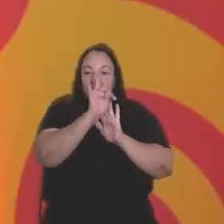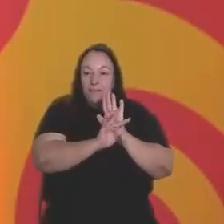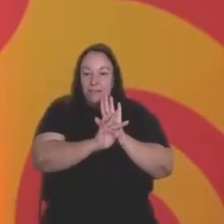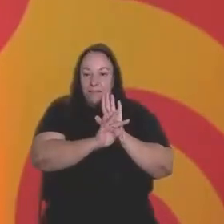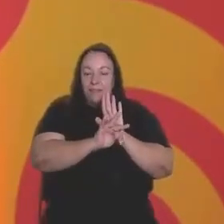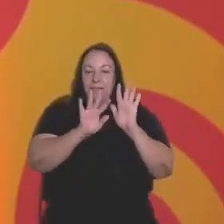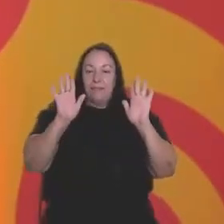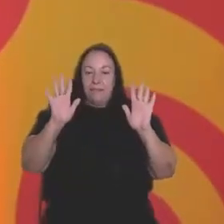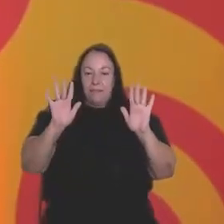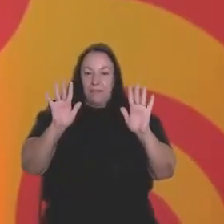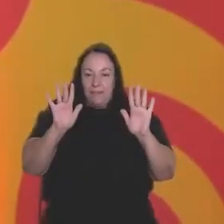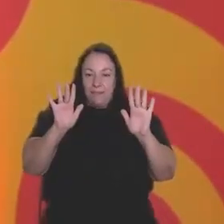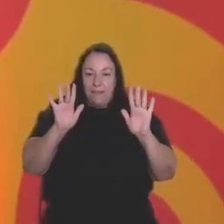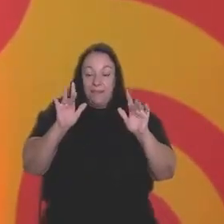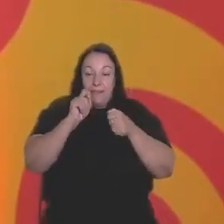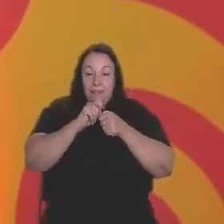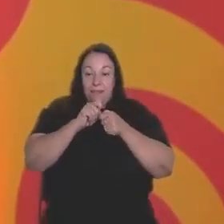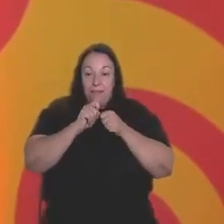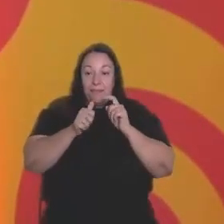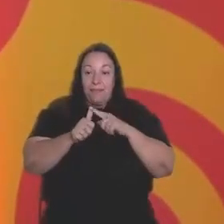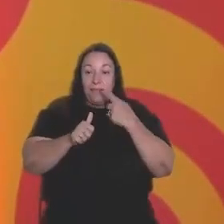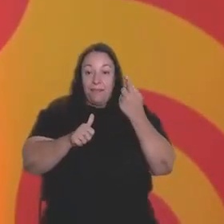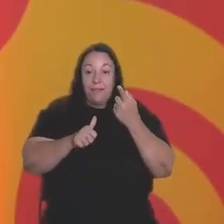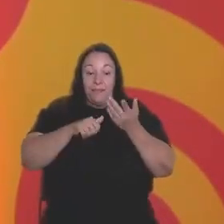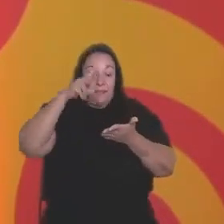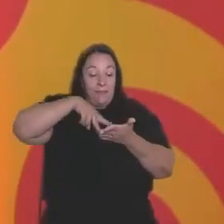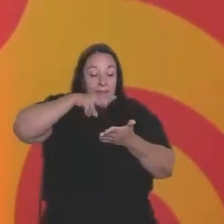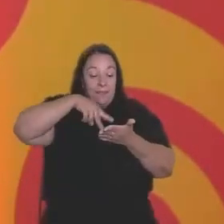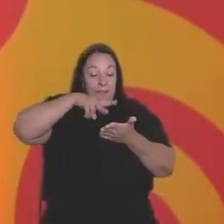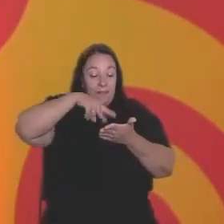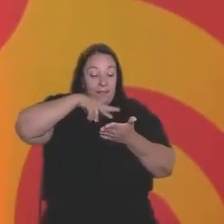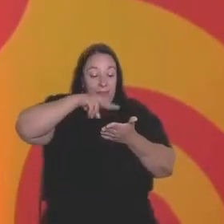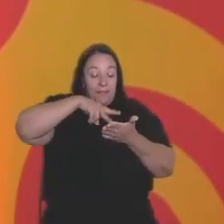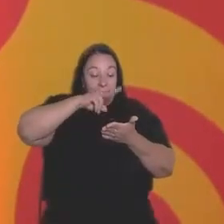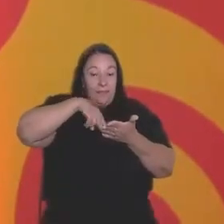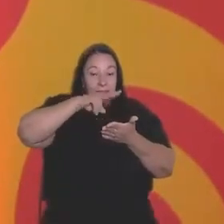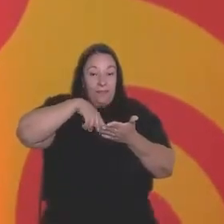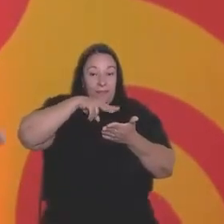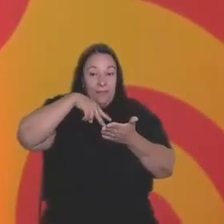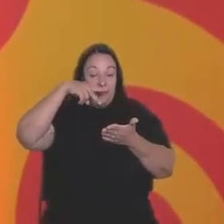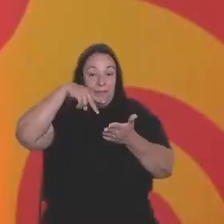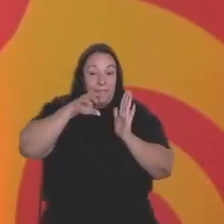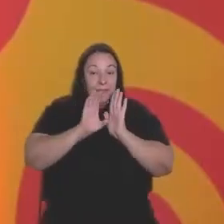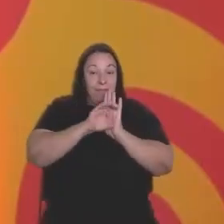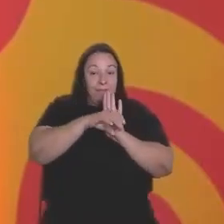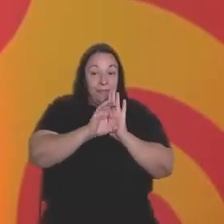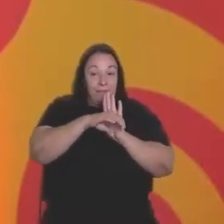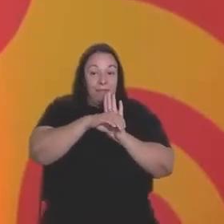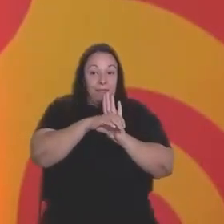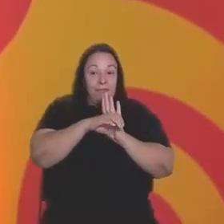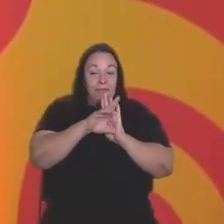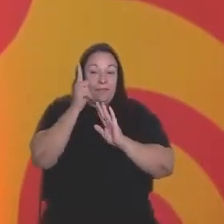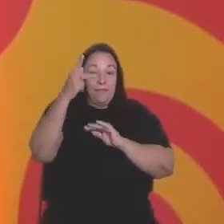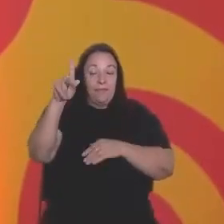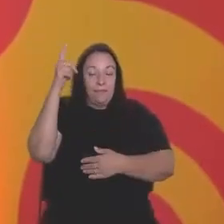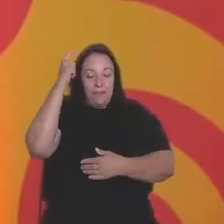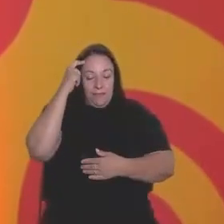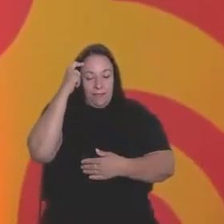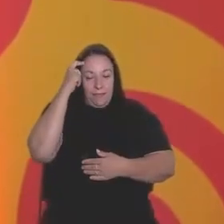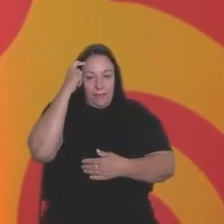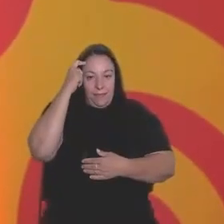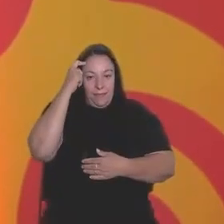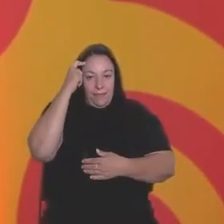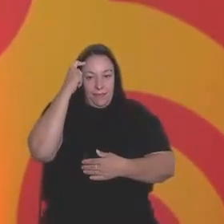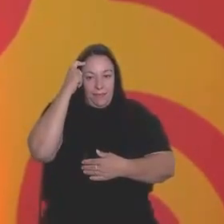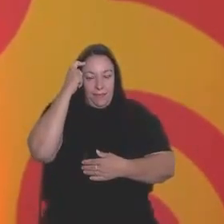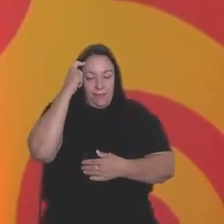mãos, você faz uma primeira leitura e, querendo ou não, você já cria um conceito ali na sua cabeça. E